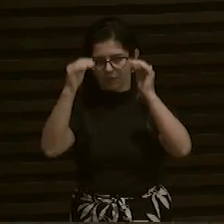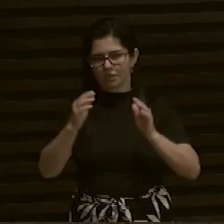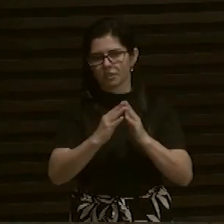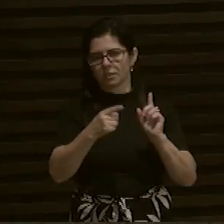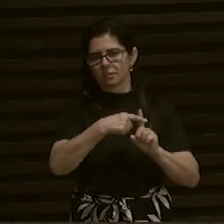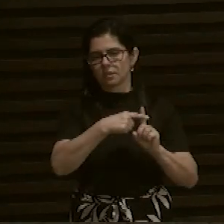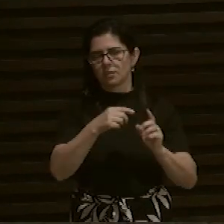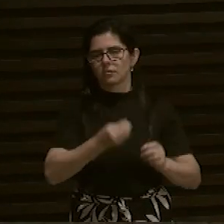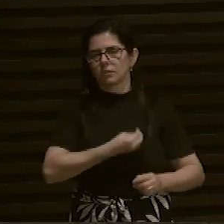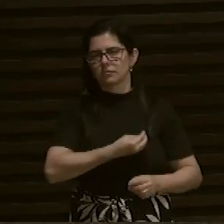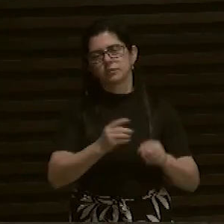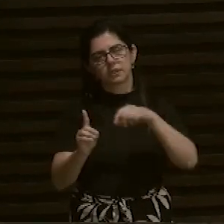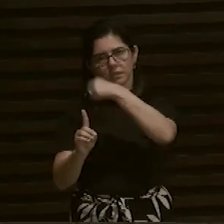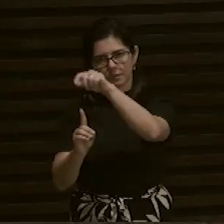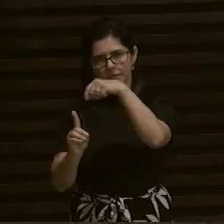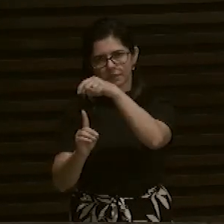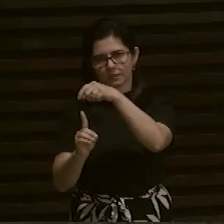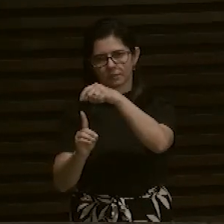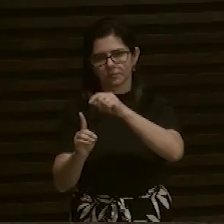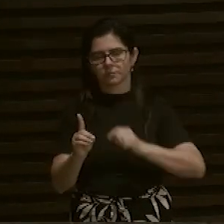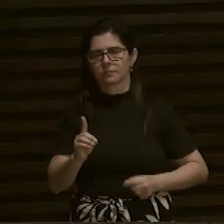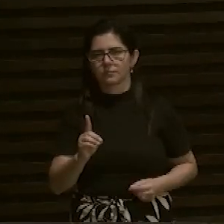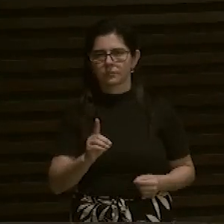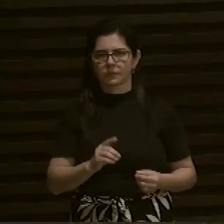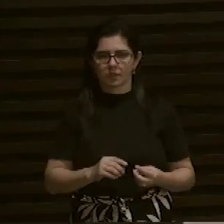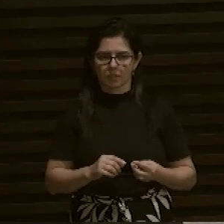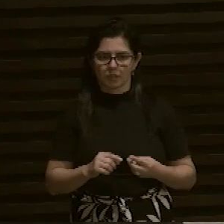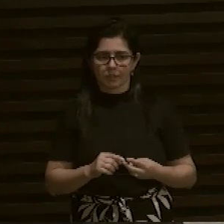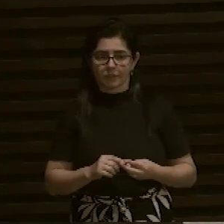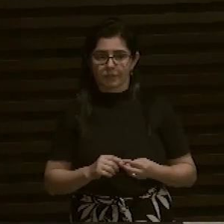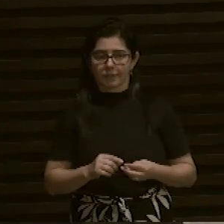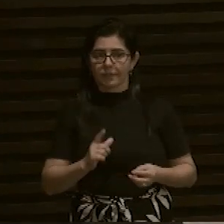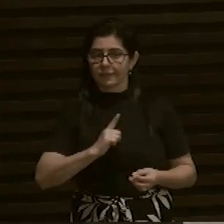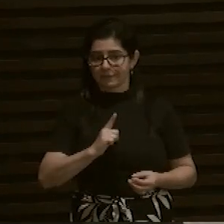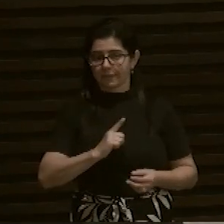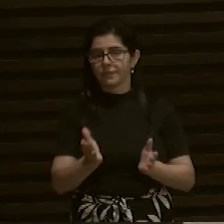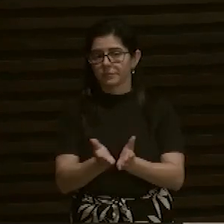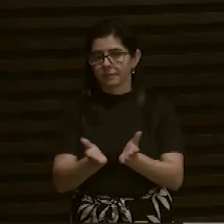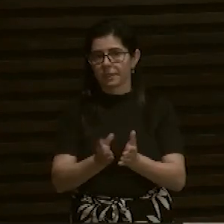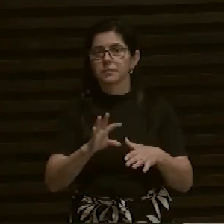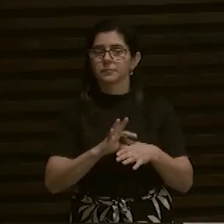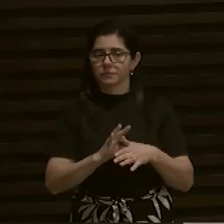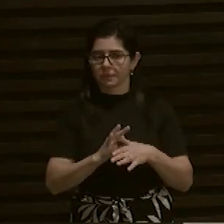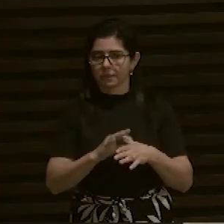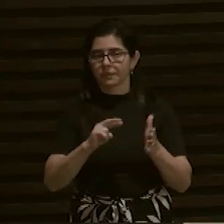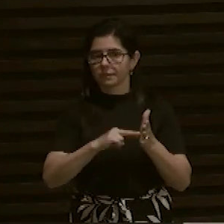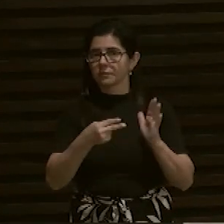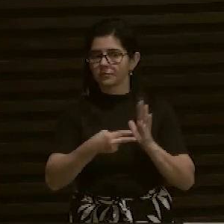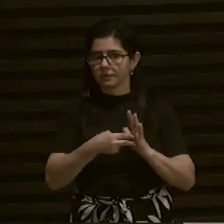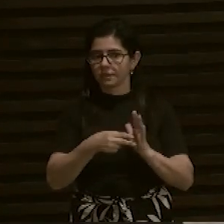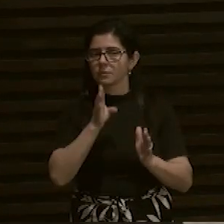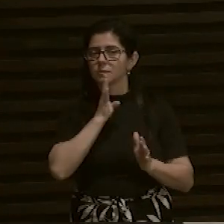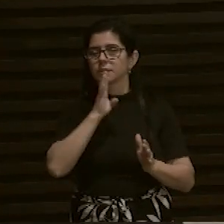santa. E no meio disso, no meio desses 2 extremos, existe o crente carnal, que é o cara que conheceu o Senhor,